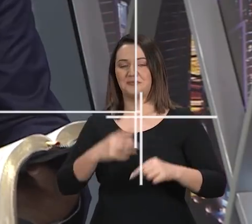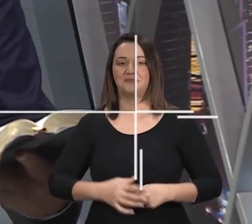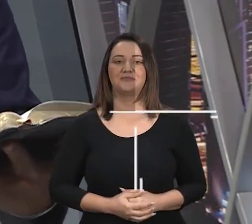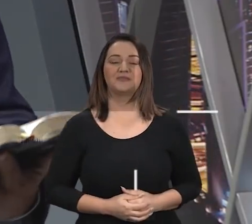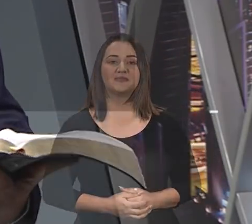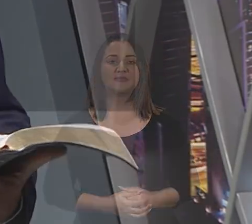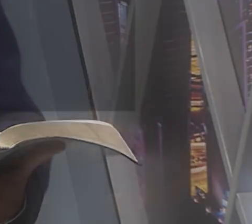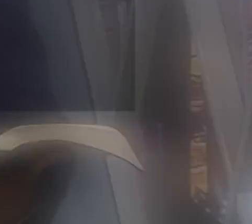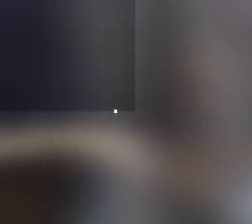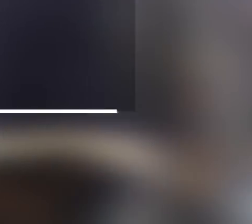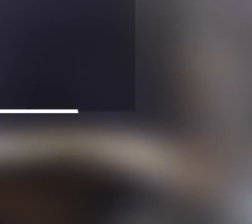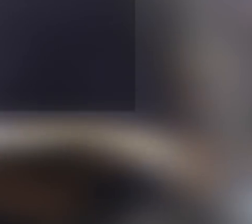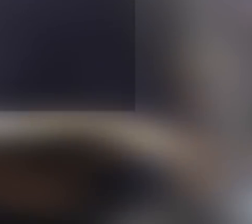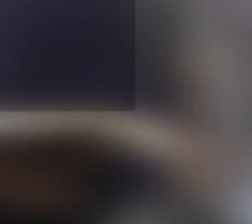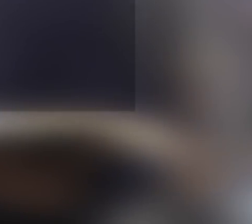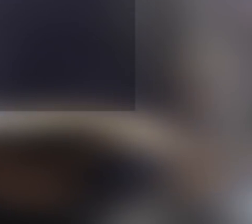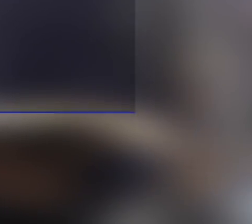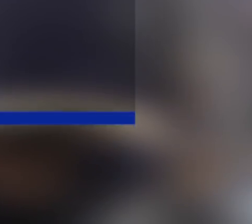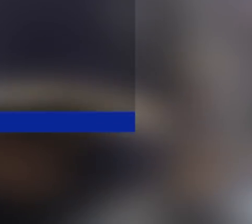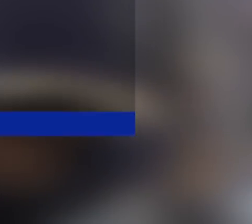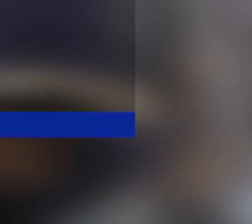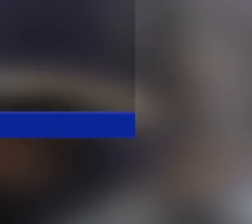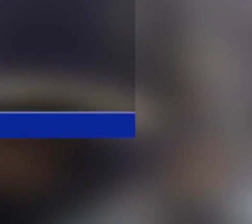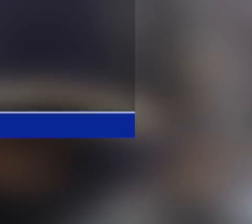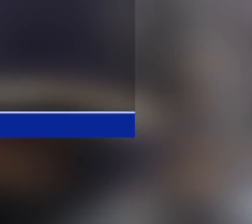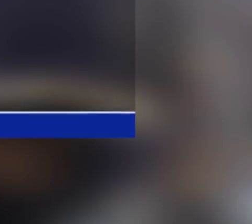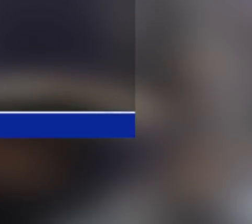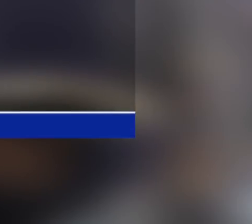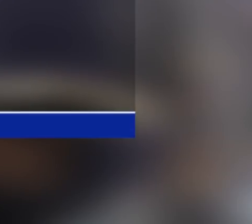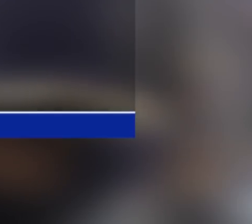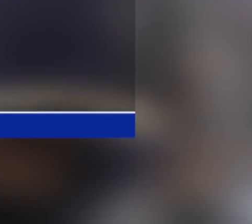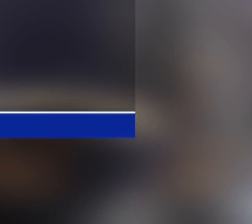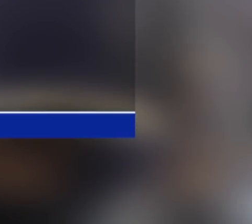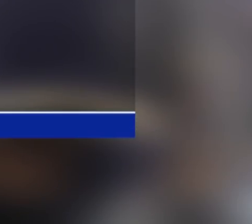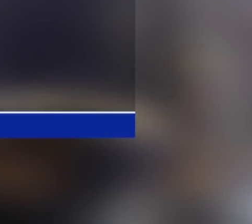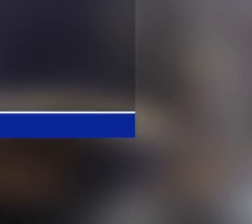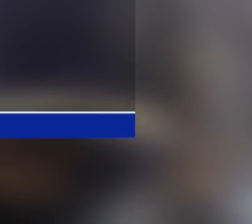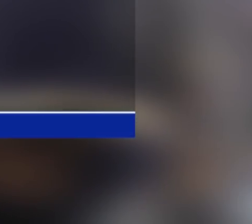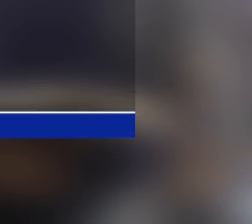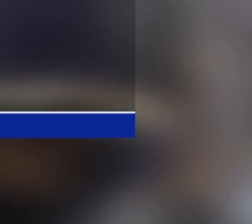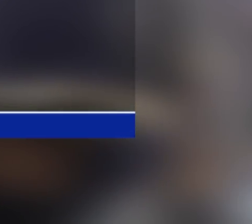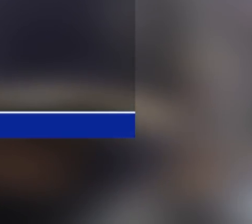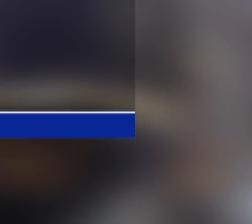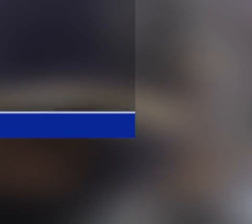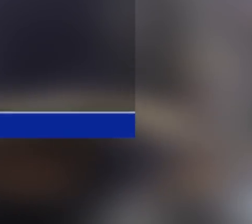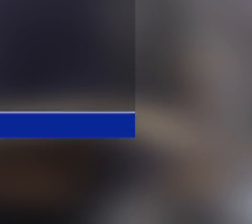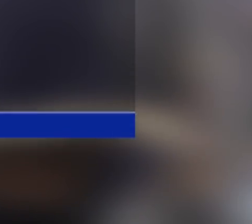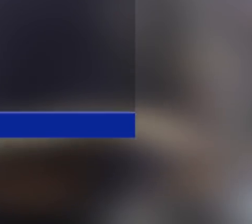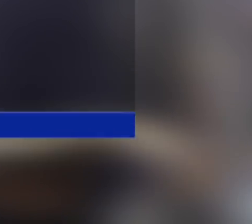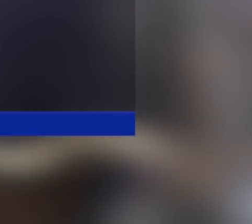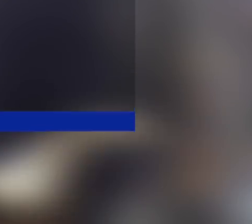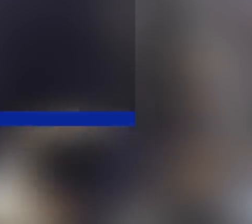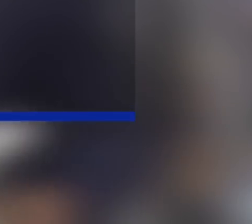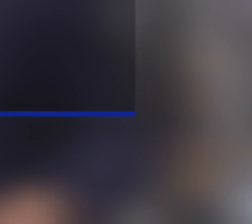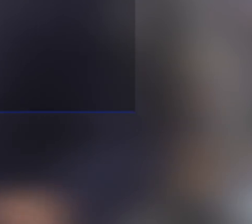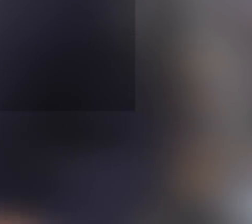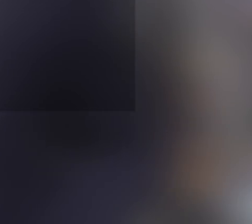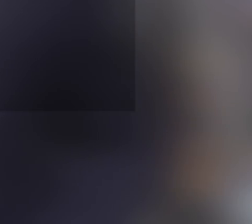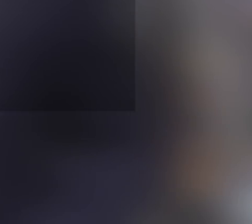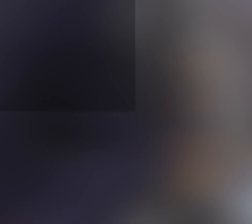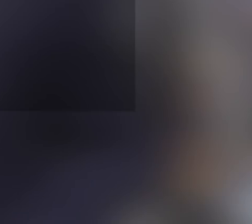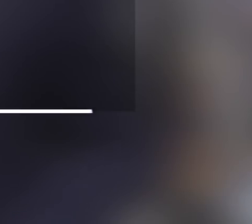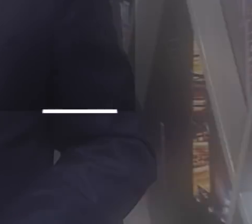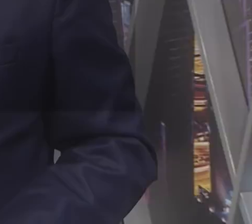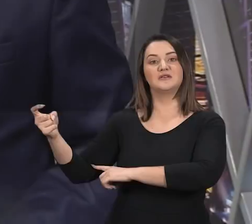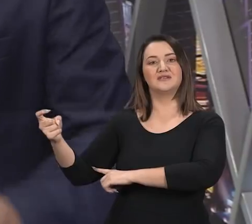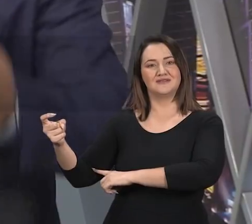aqui, verso 15. O ancião, o homem de respeito, é a cabeça, e o profeta que ensina a mentira é a